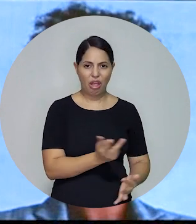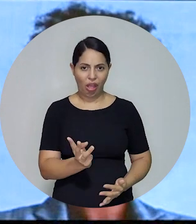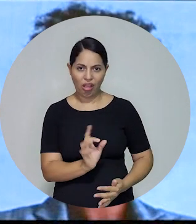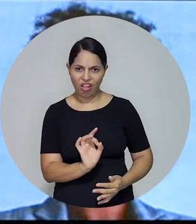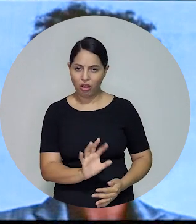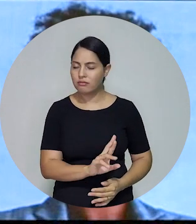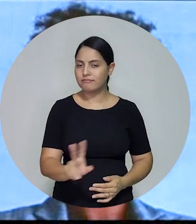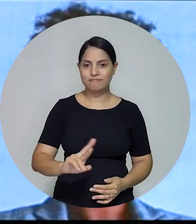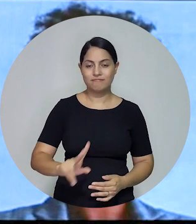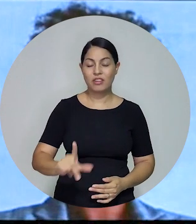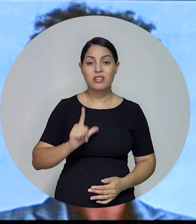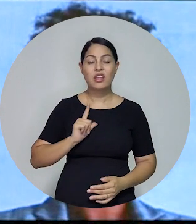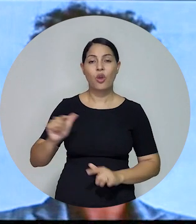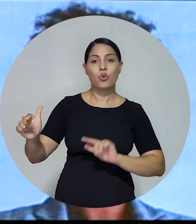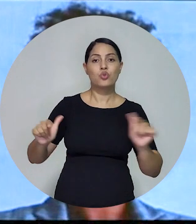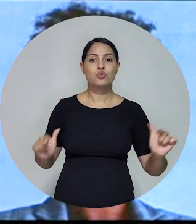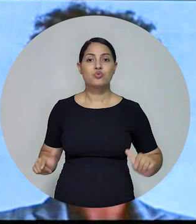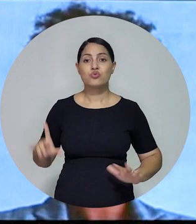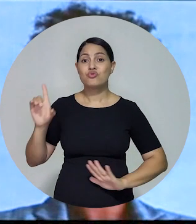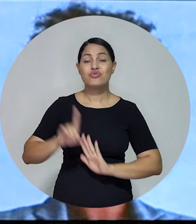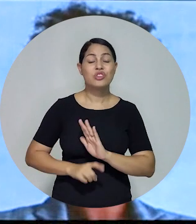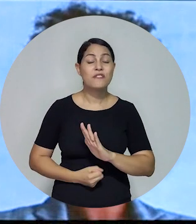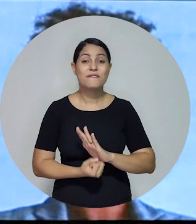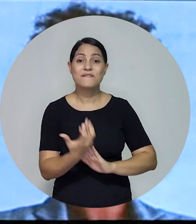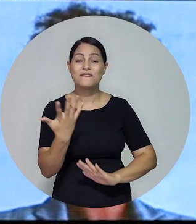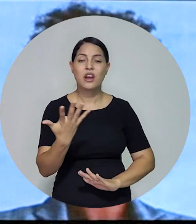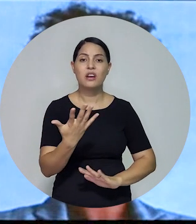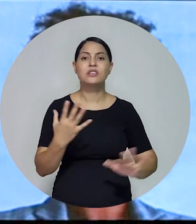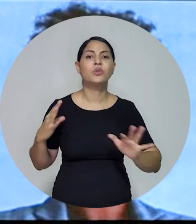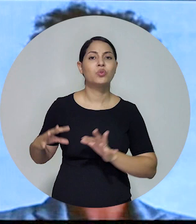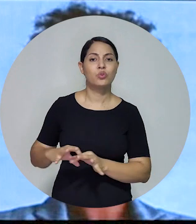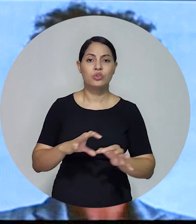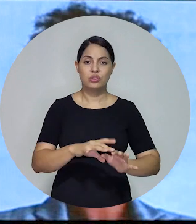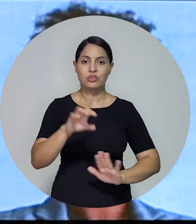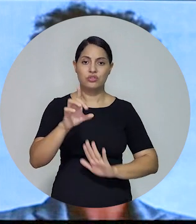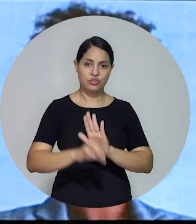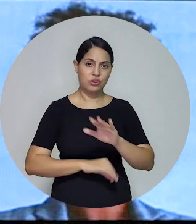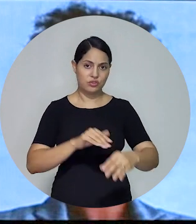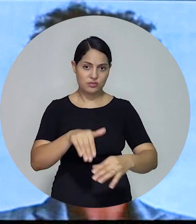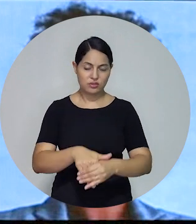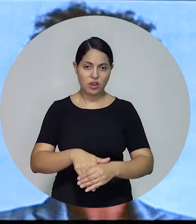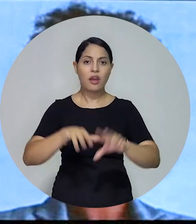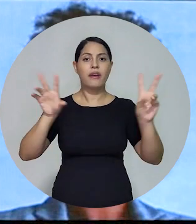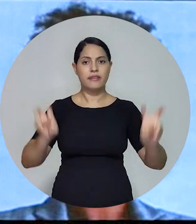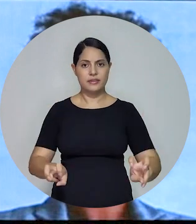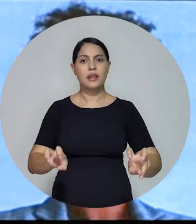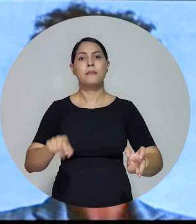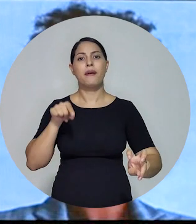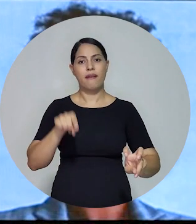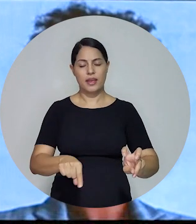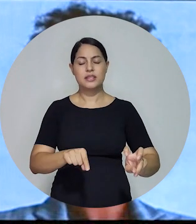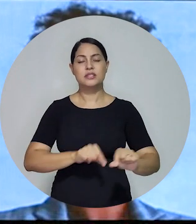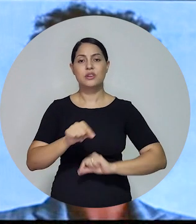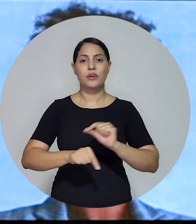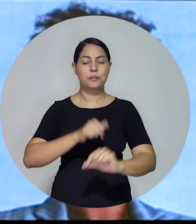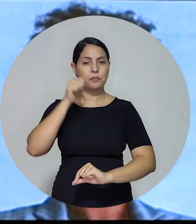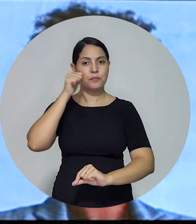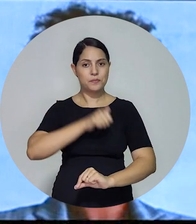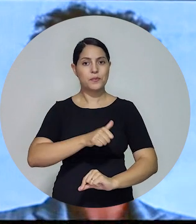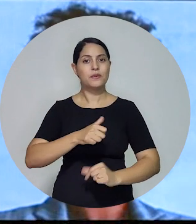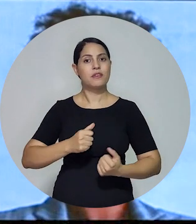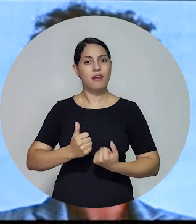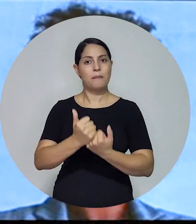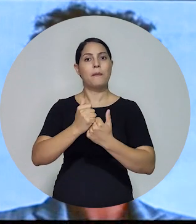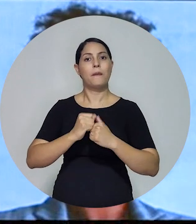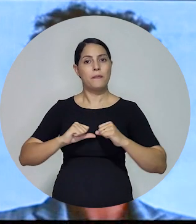das famílias. Existe muito mais do que isso. E eu acho que dentro do direito eleitoral existe essa temática agora, que é